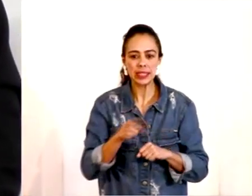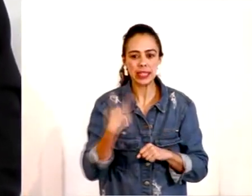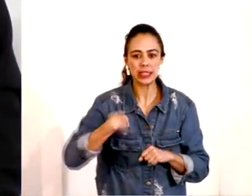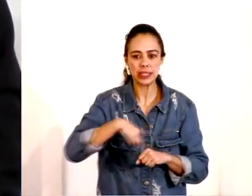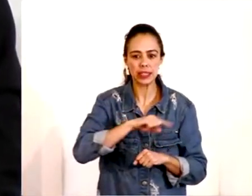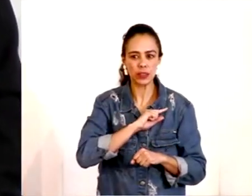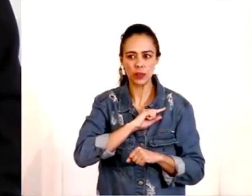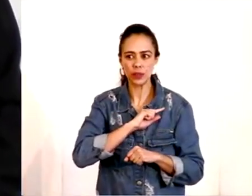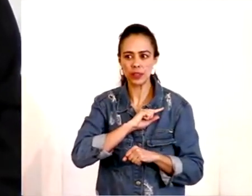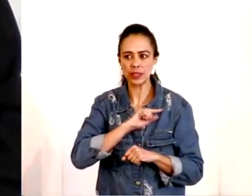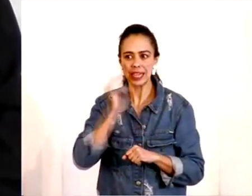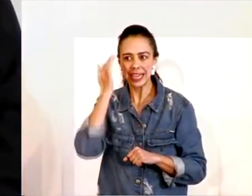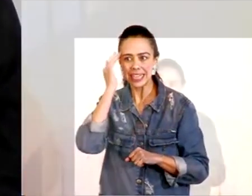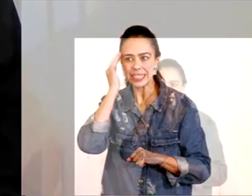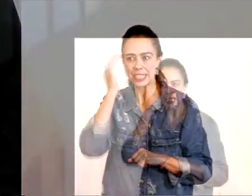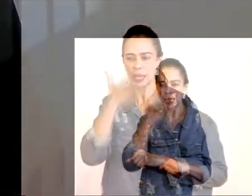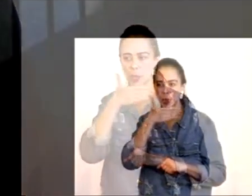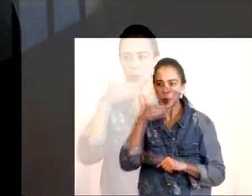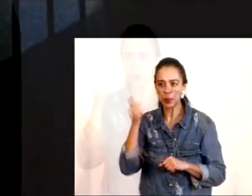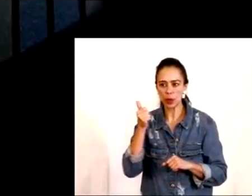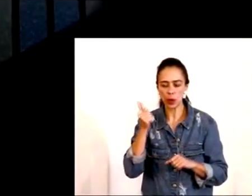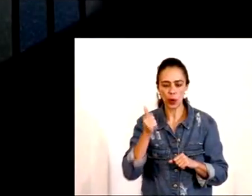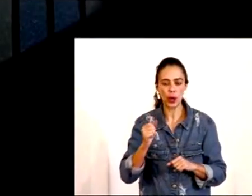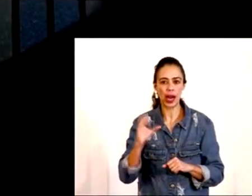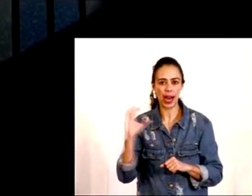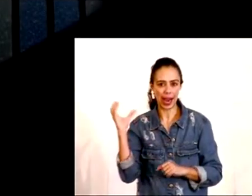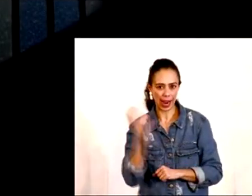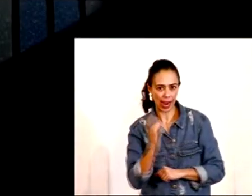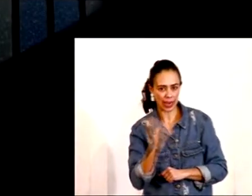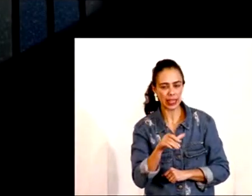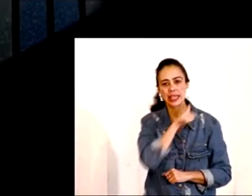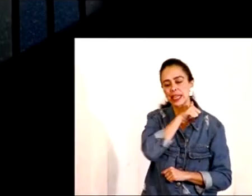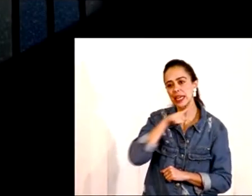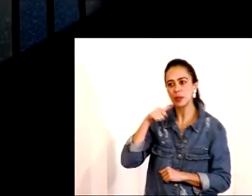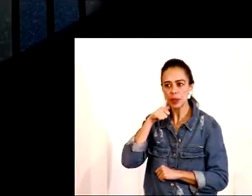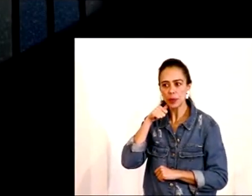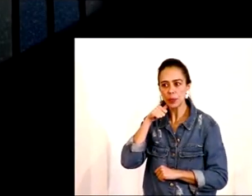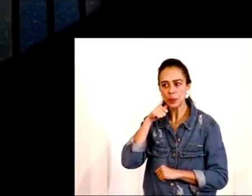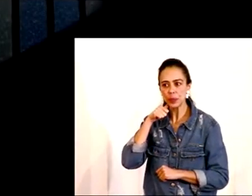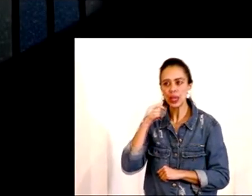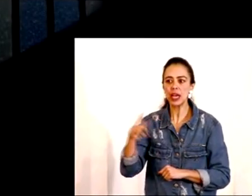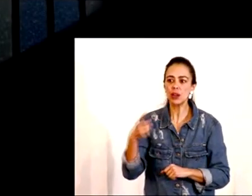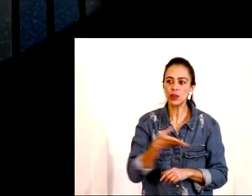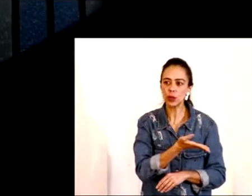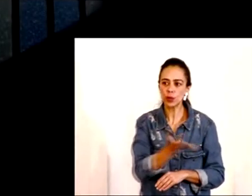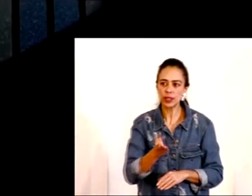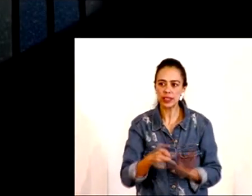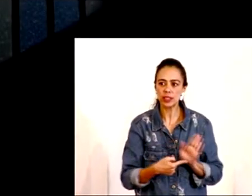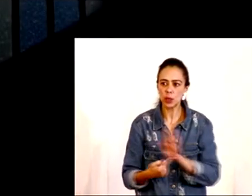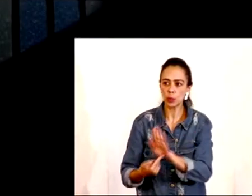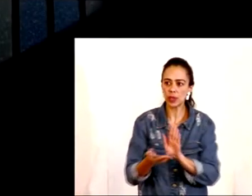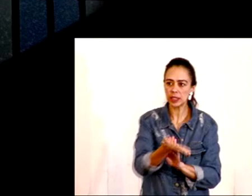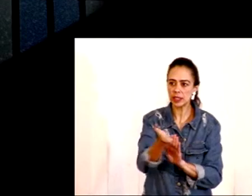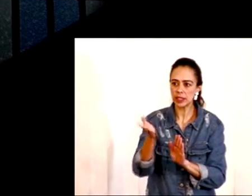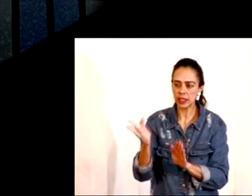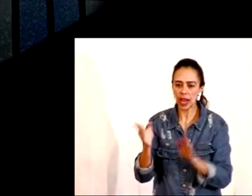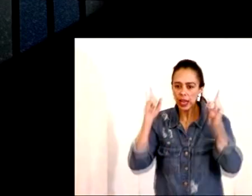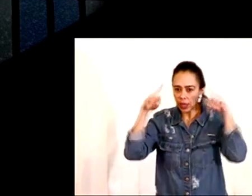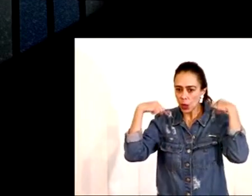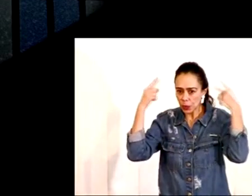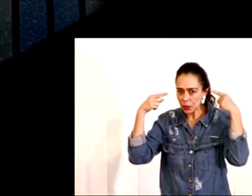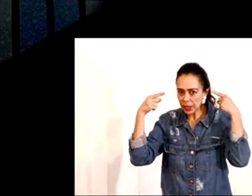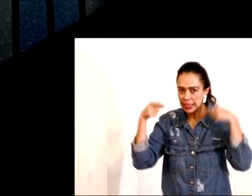Senhor. Depois deu à luz a Abel, seu irmão. Abel foi pastor de ovelhas, e Caim,